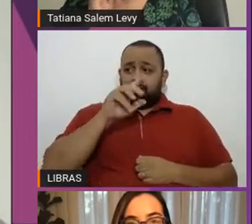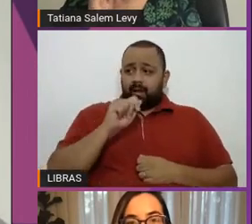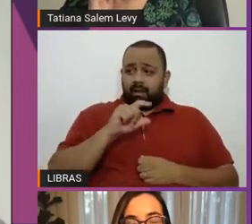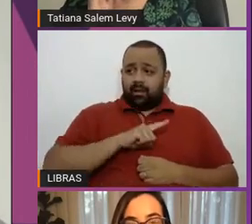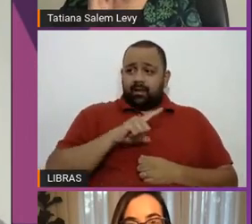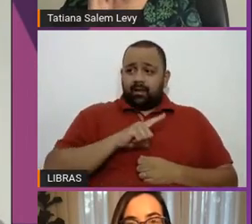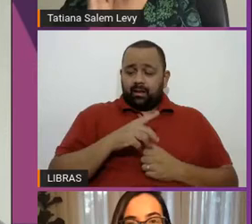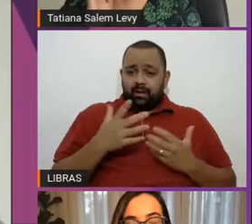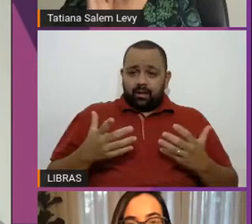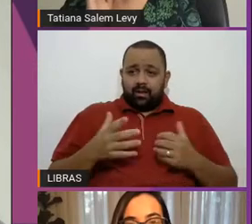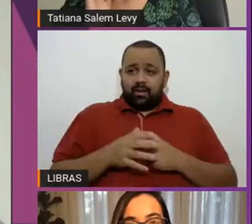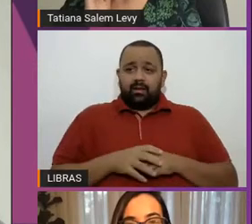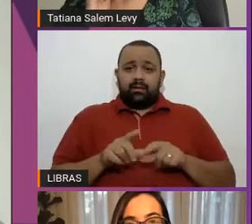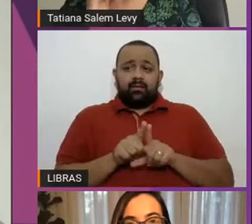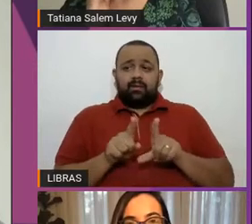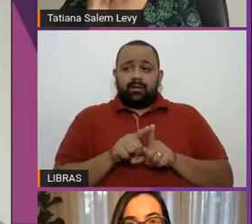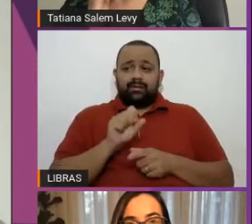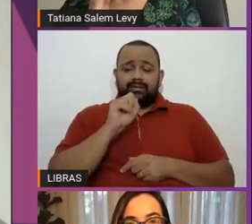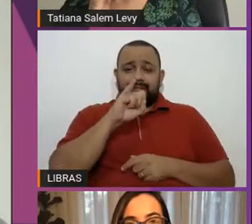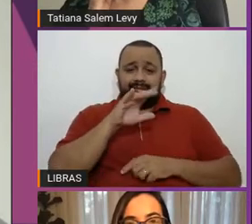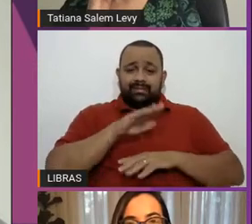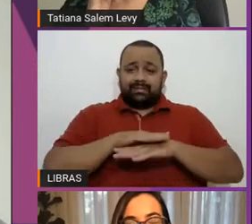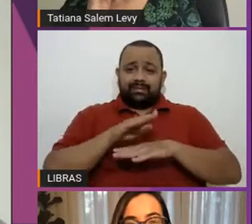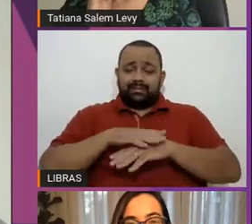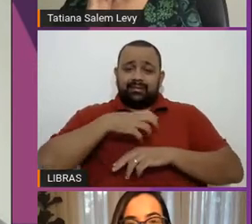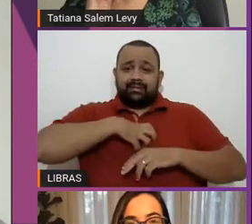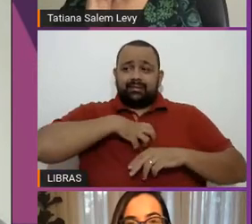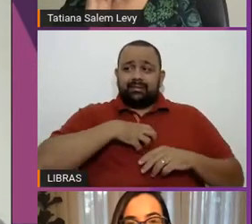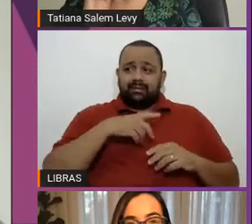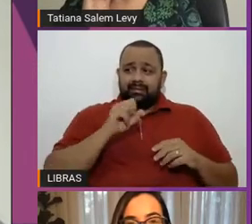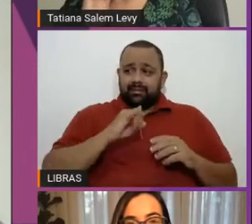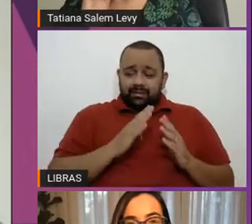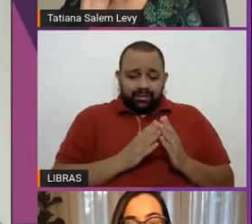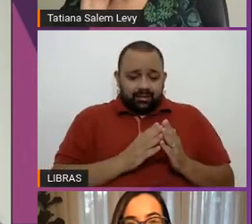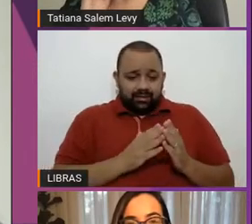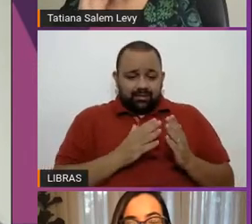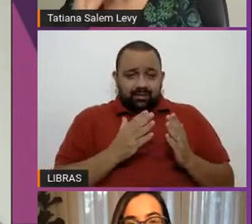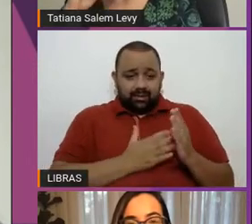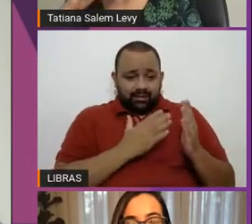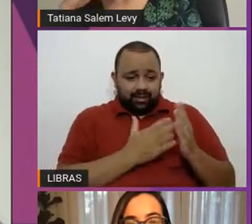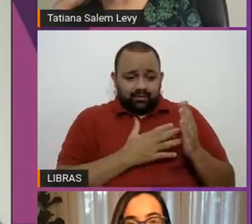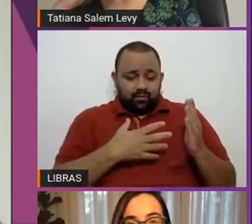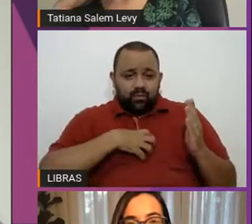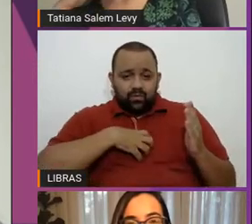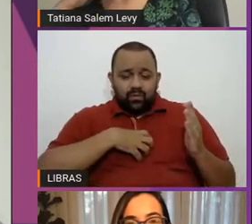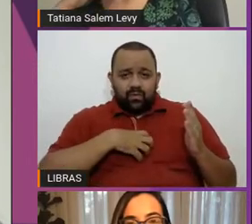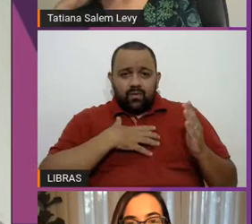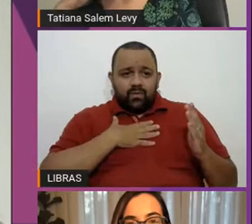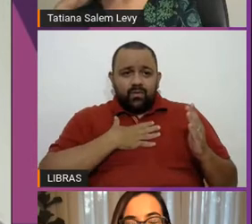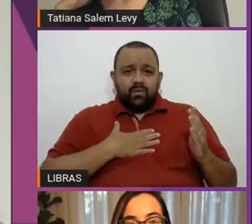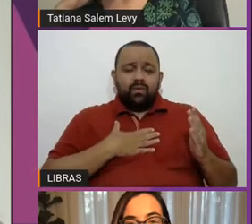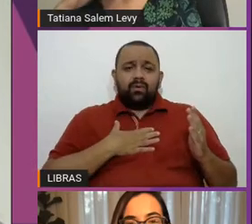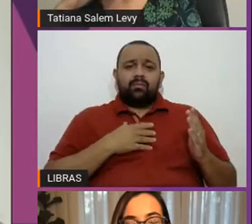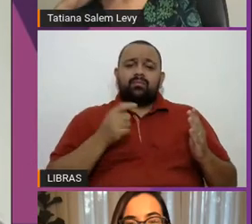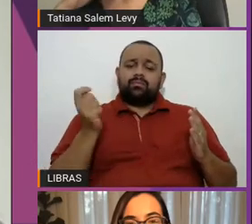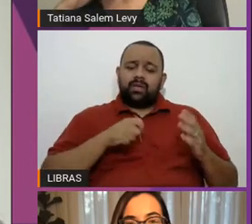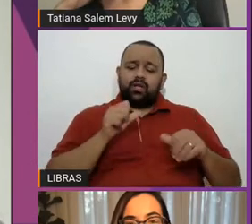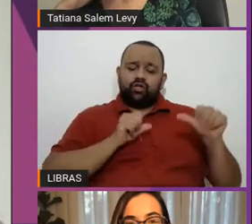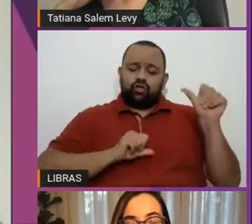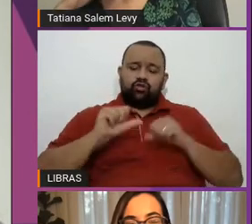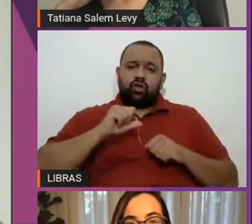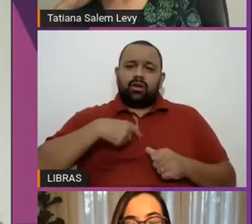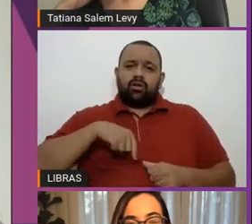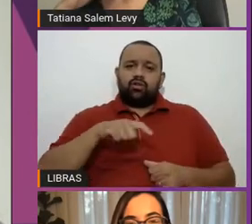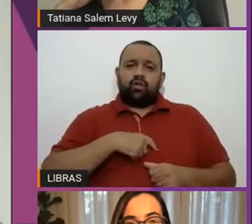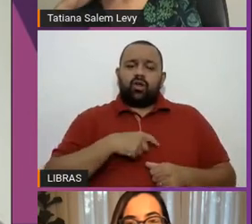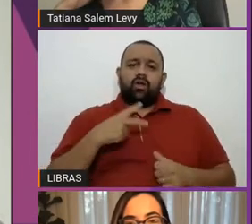física quando a gente tem um livro que pega a gente fisicamente ele leva a gente ele ele torna a gente rir